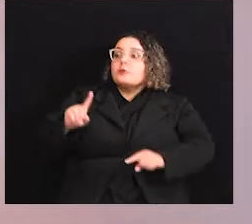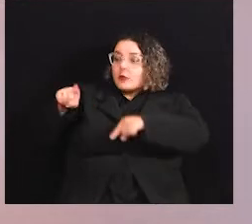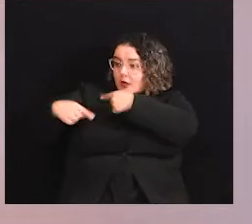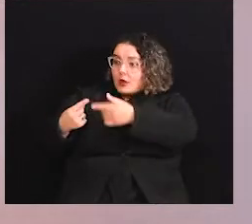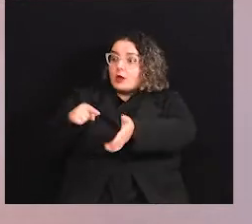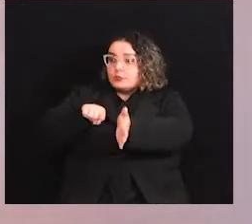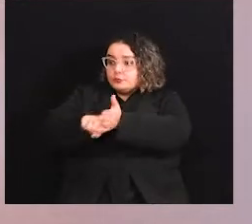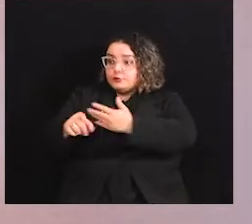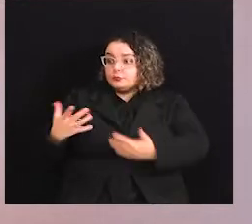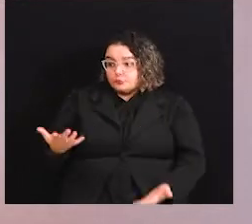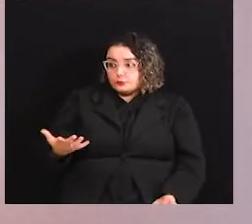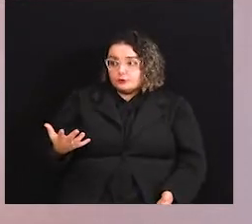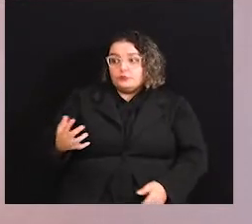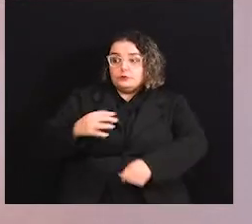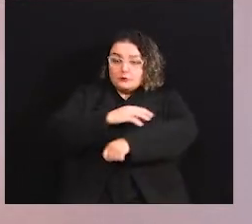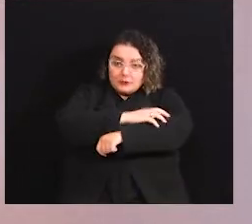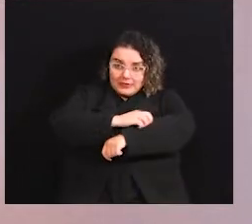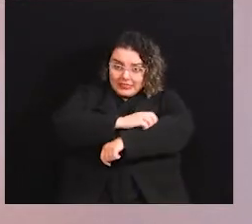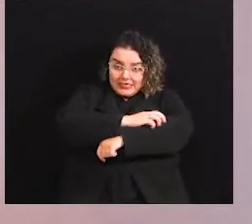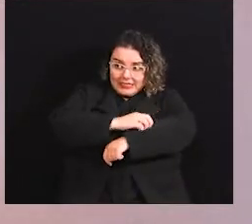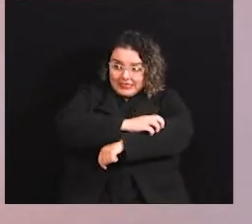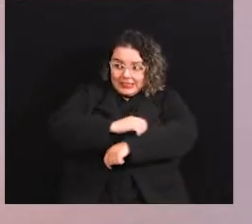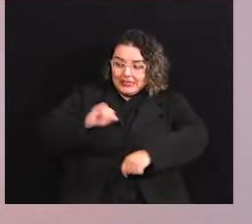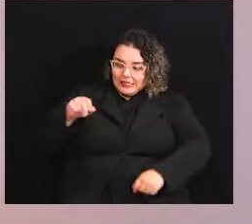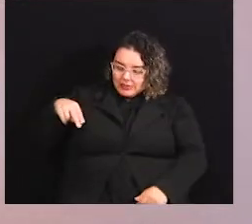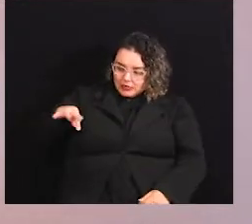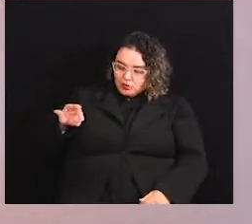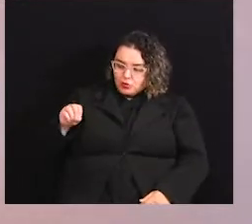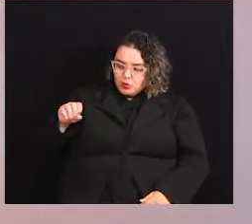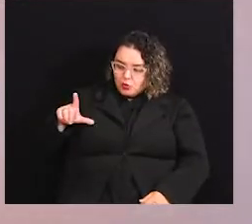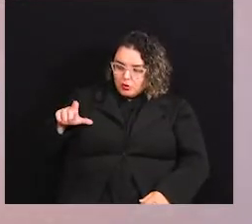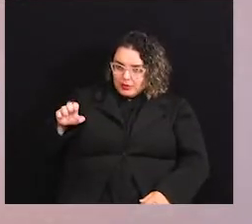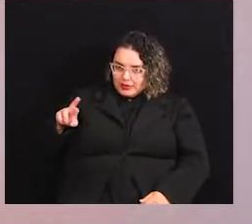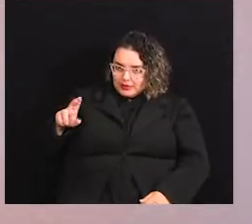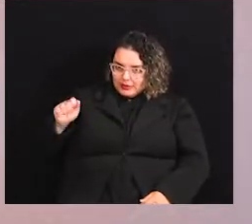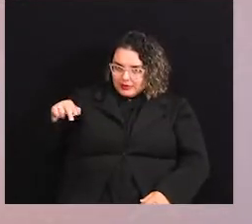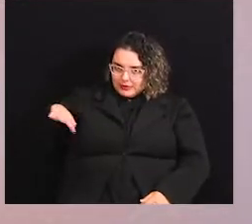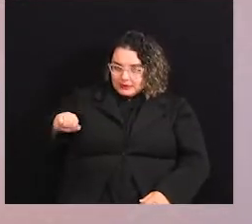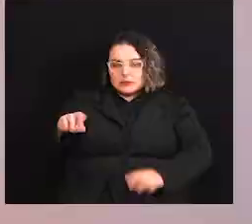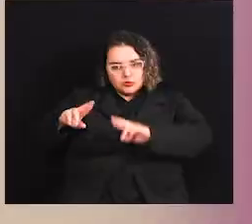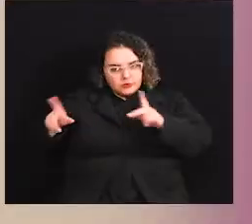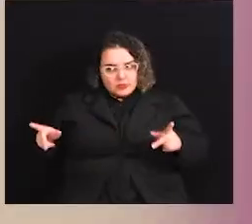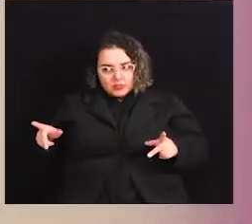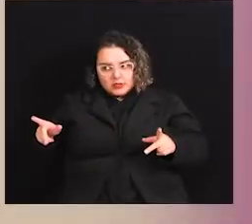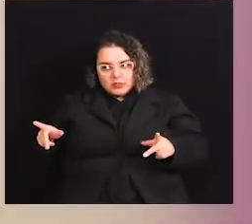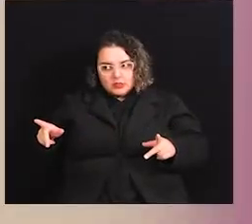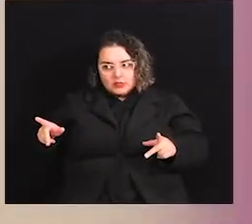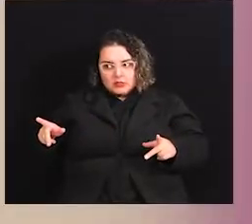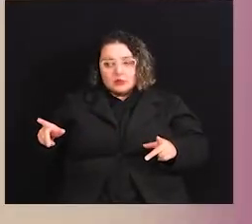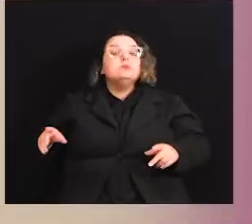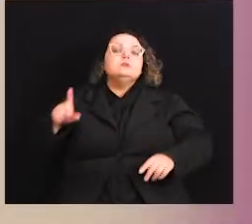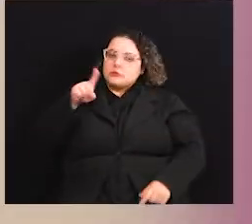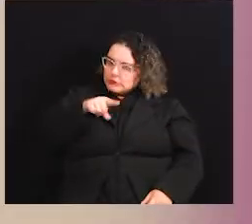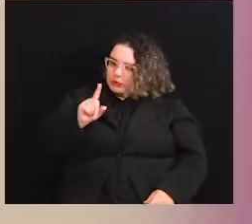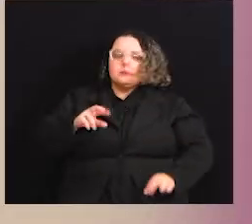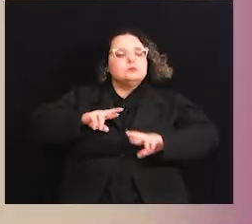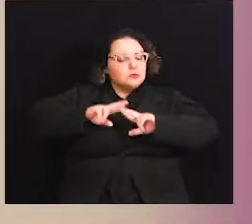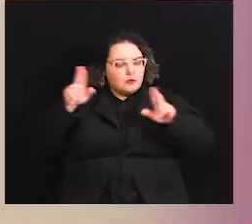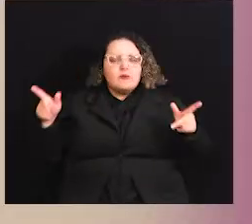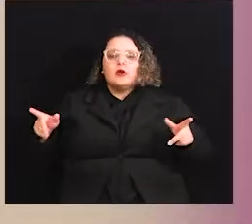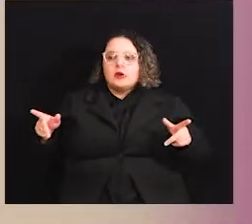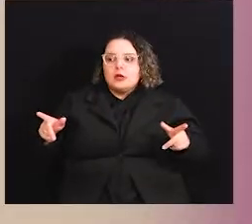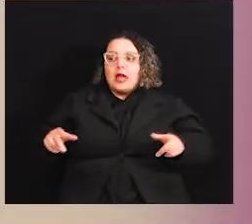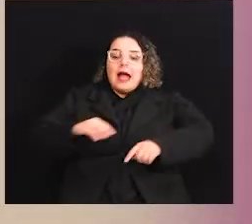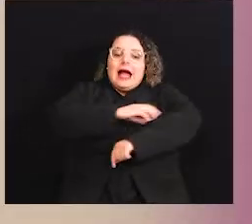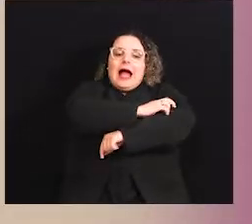próxima pergunta. Alergia e intolerância, então, são diferentes? São diferentes.